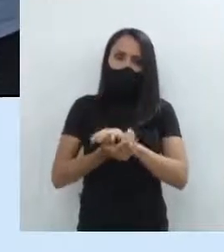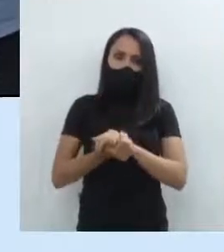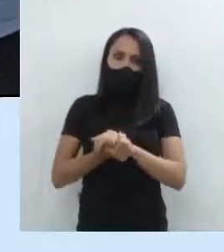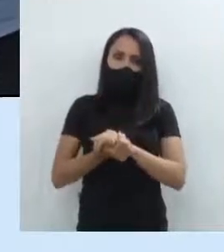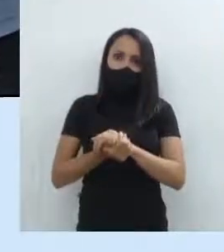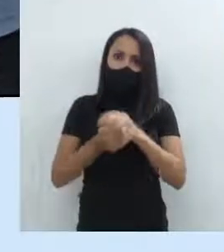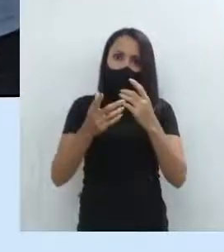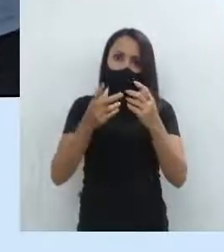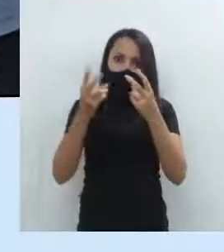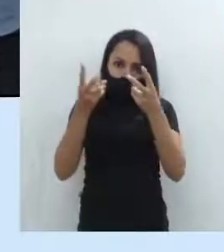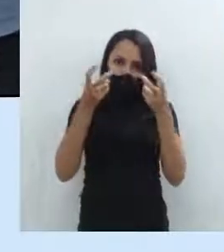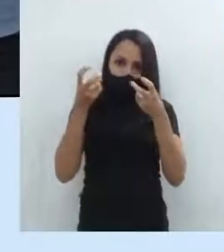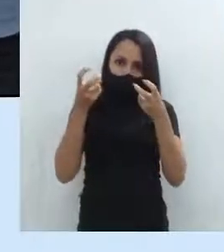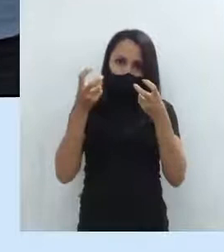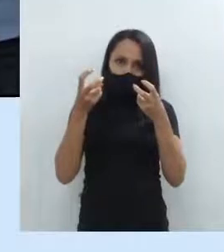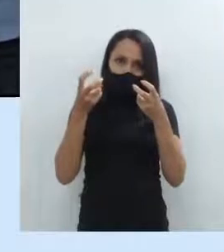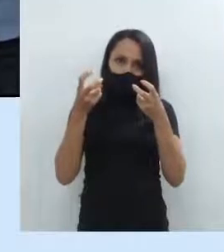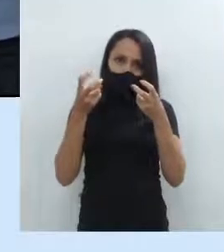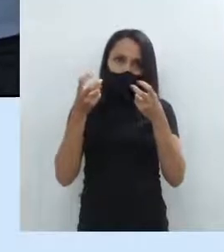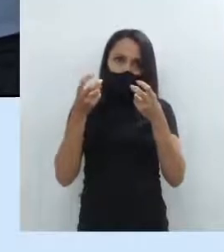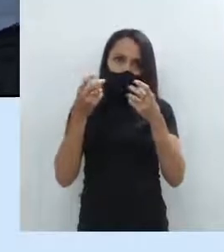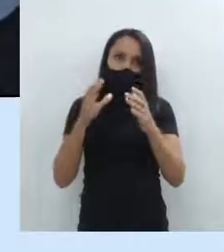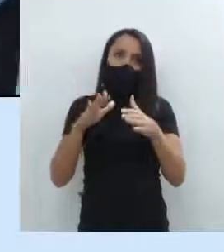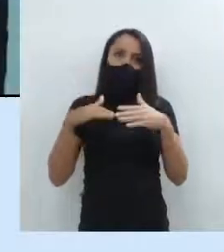para captar? Dessa maneira,